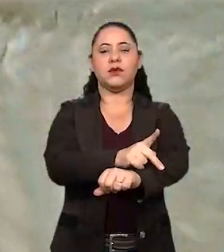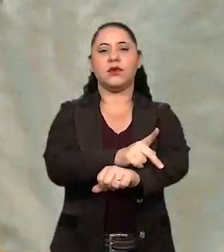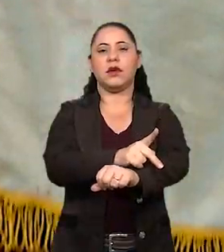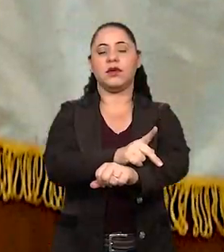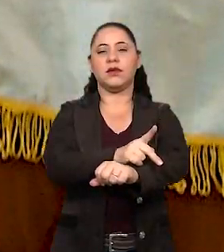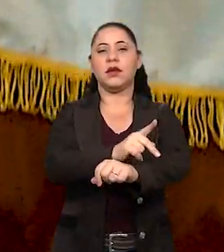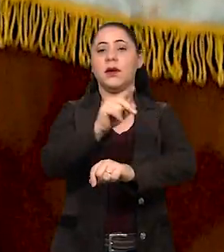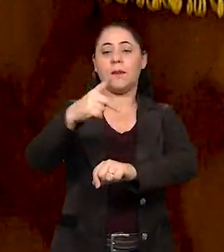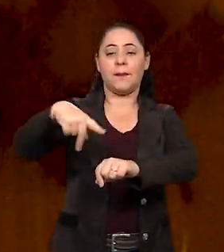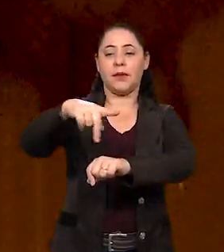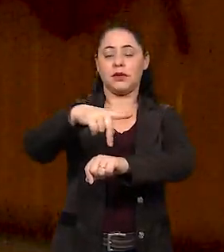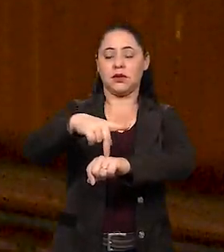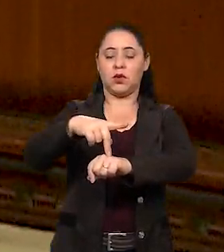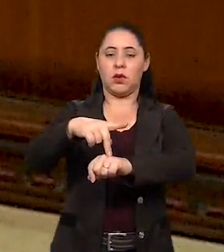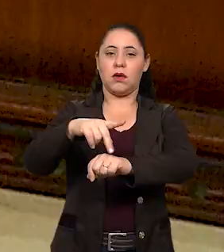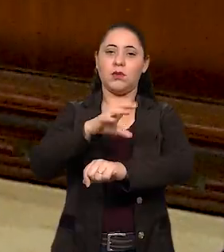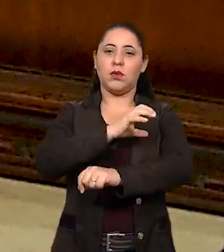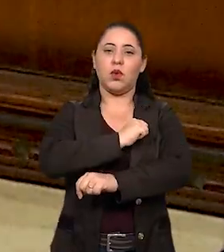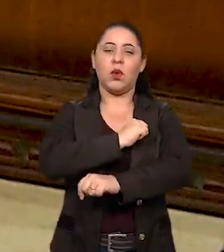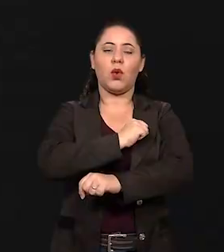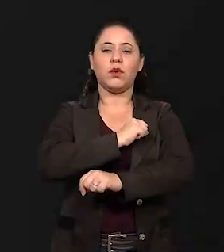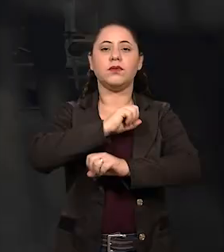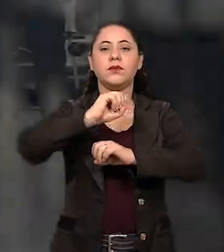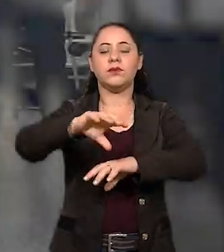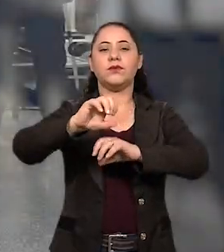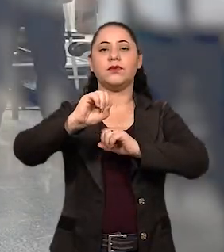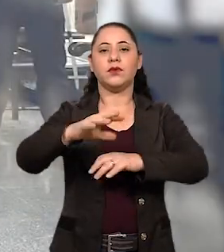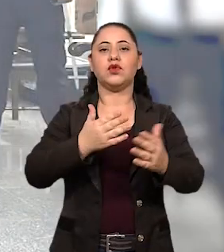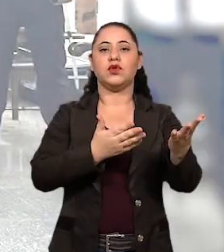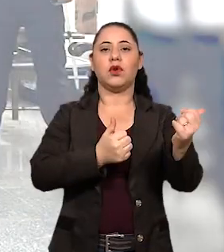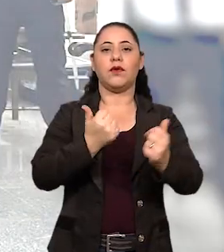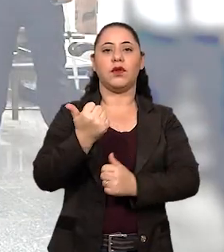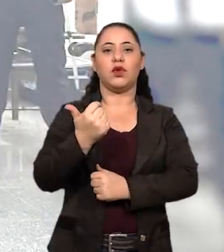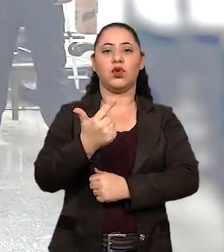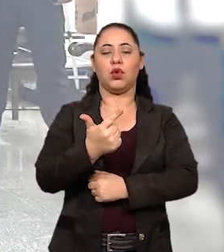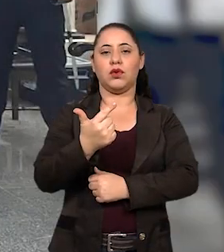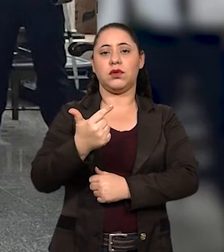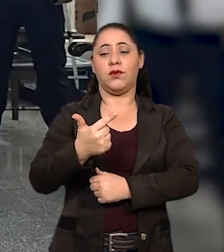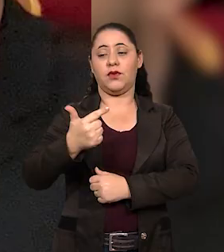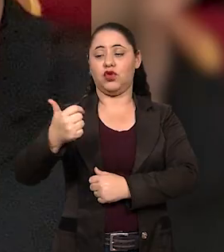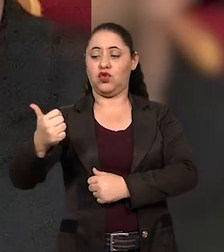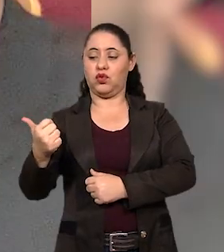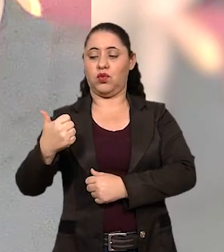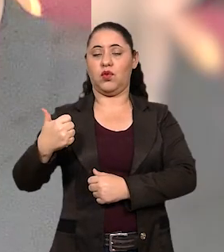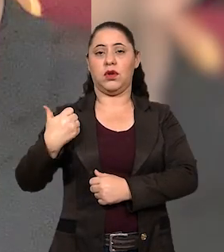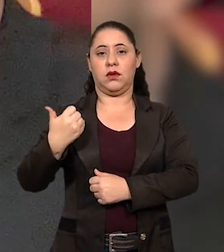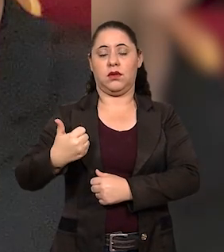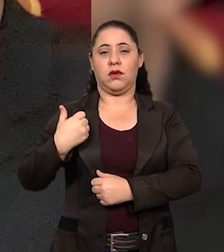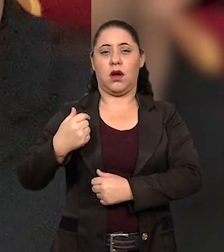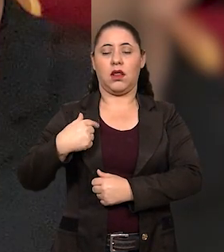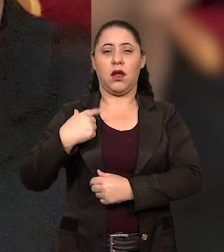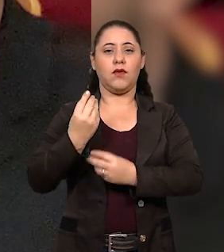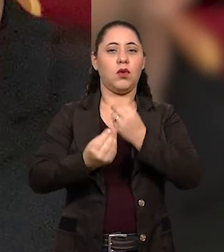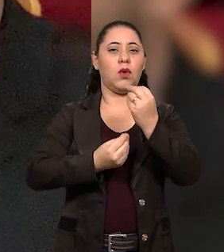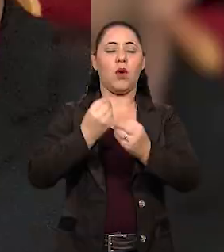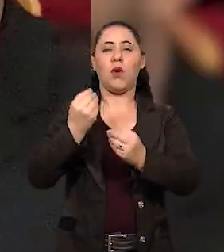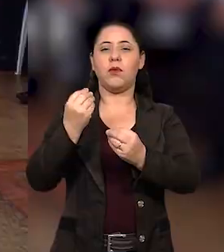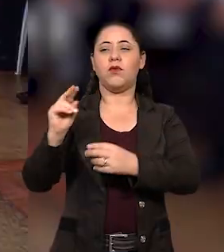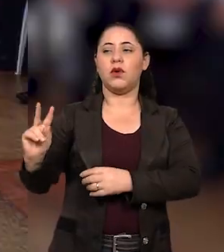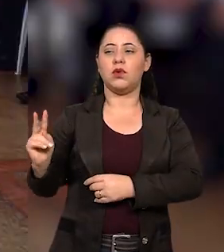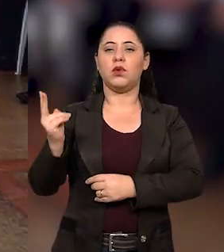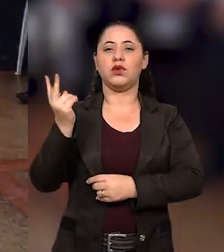e patriotismo. Lições que esses jovens entre 12 e 21 anos levam como virtudes